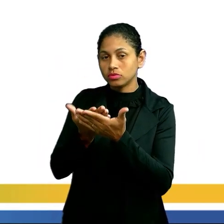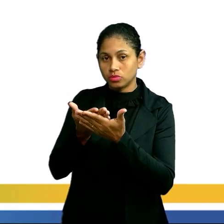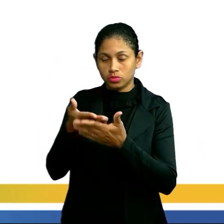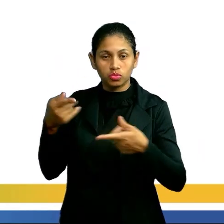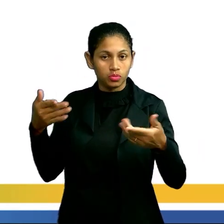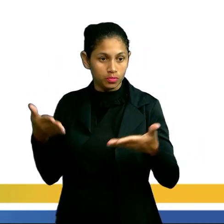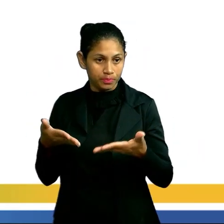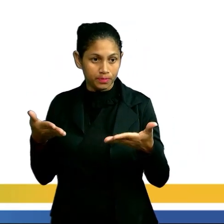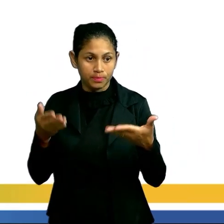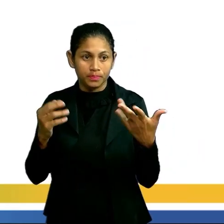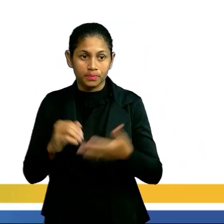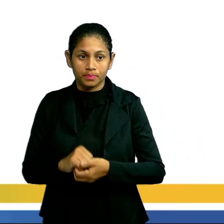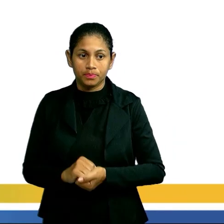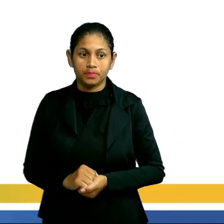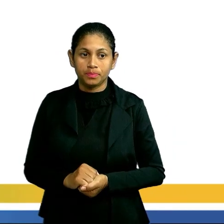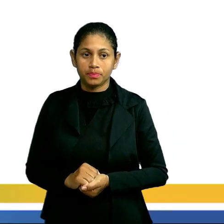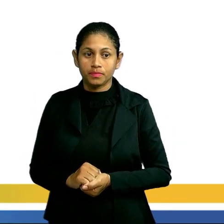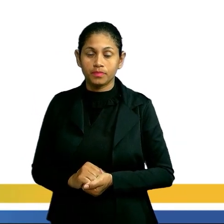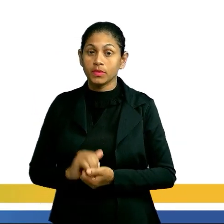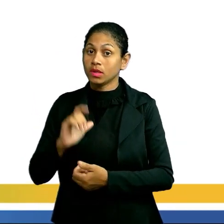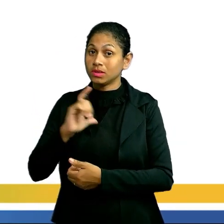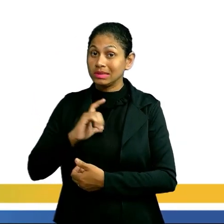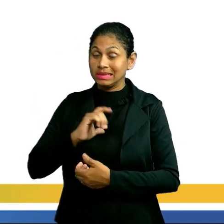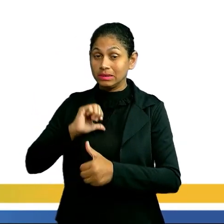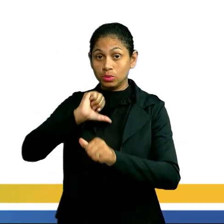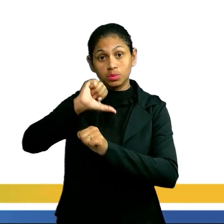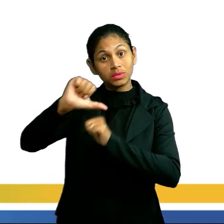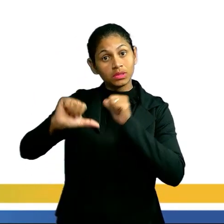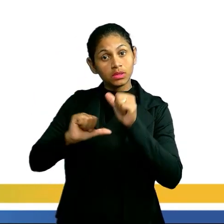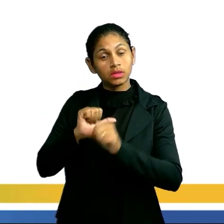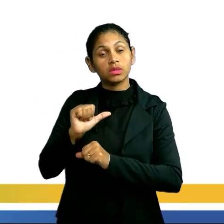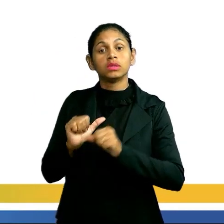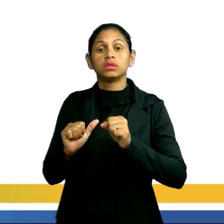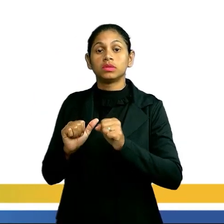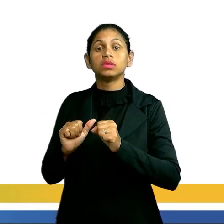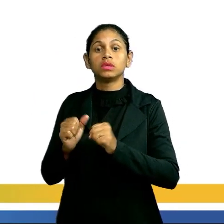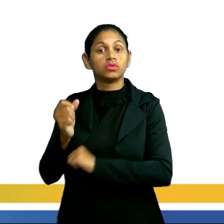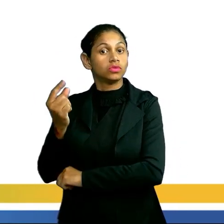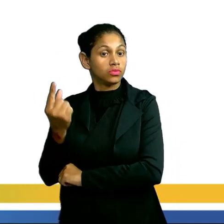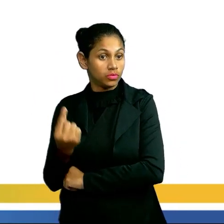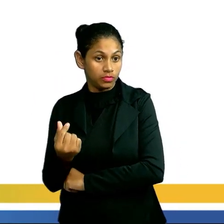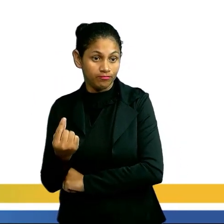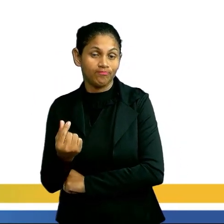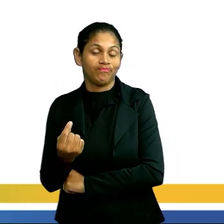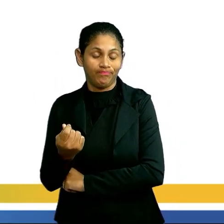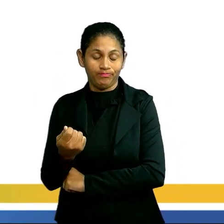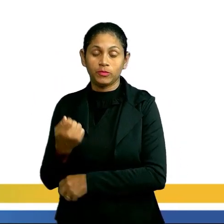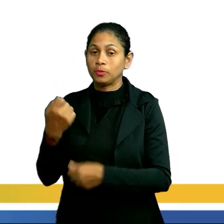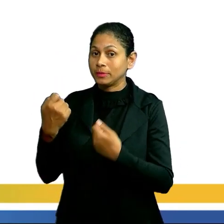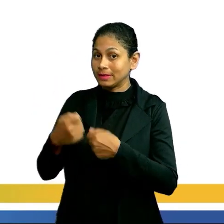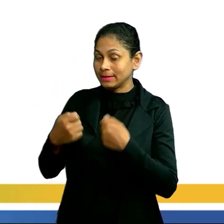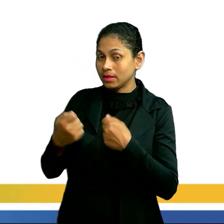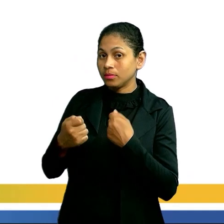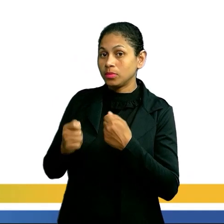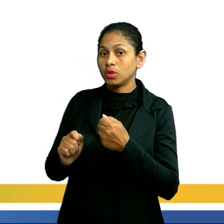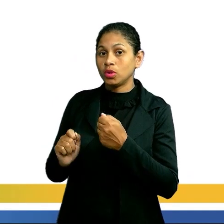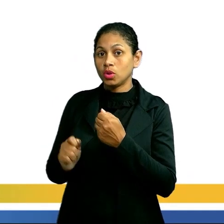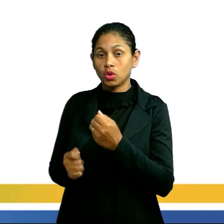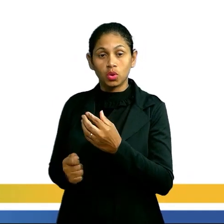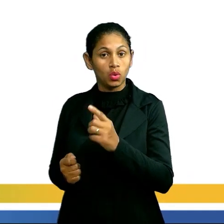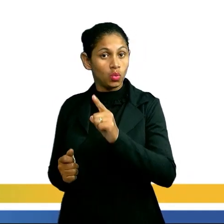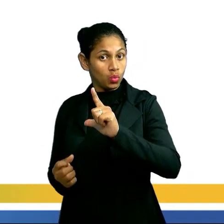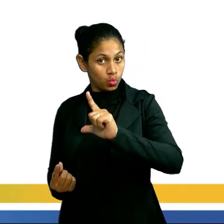alternativas, a gente tem uma variação de valores, então precisamos encontrar essa variação de valores. Logo, queremos saber aqui o lucro obtido por esse